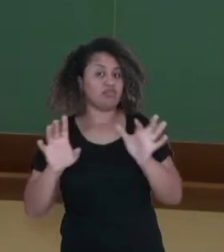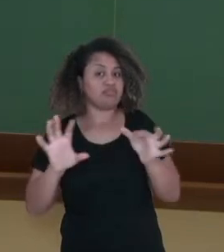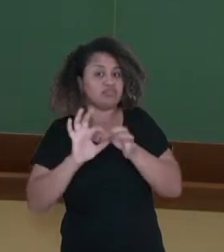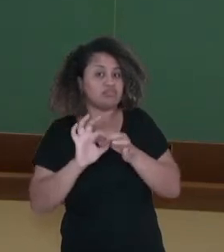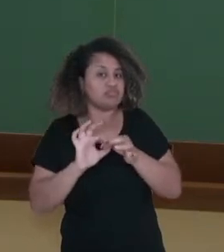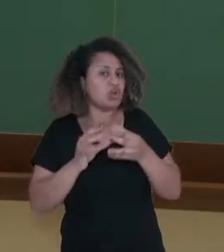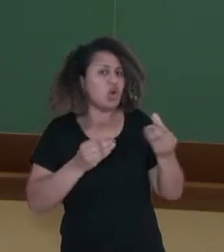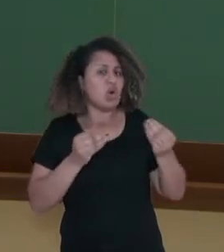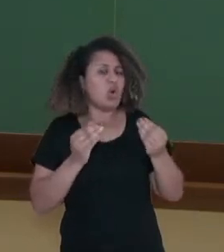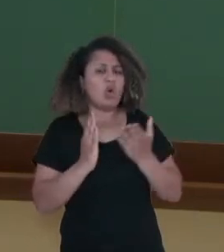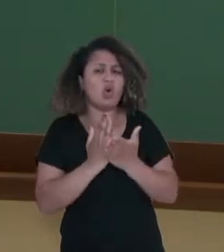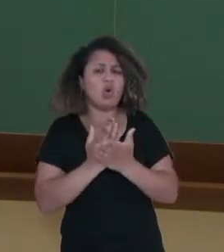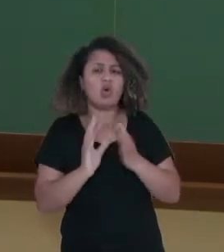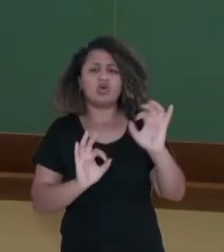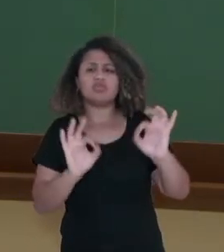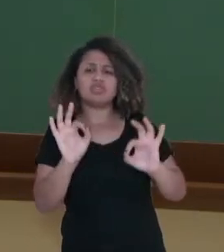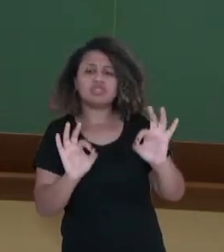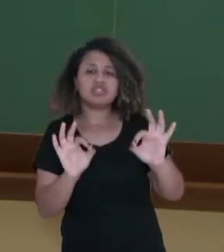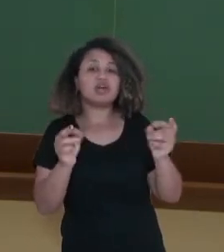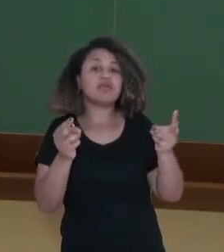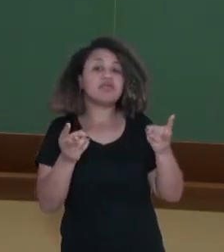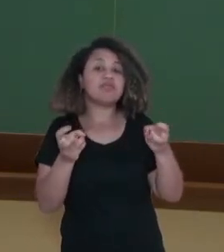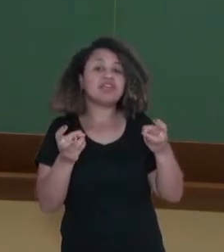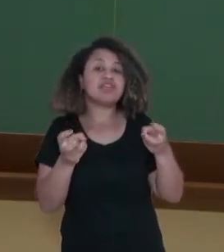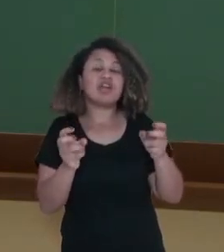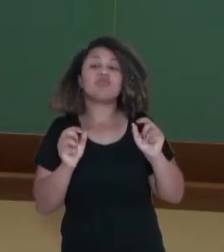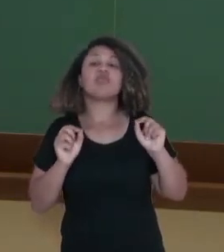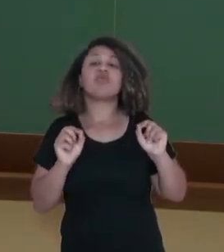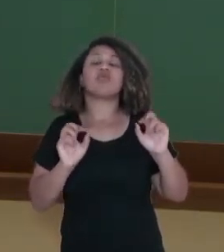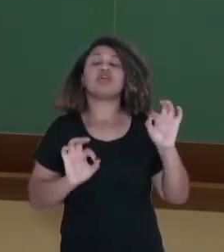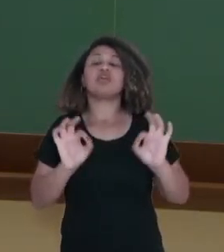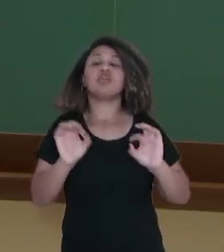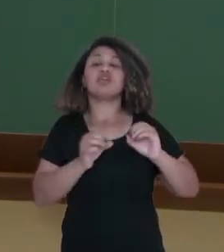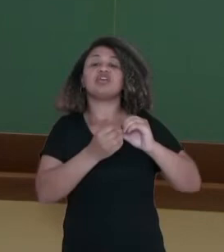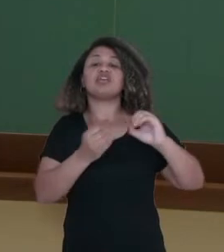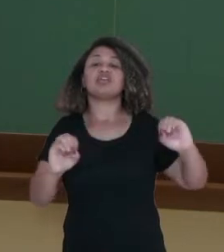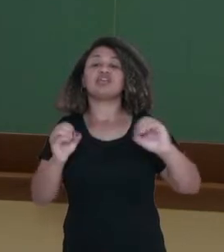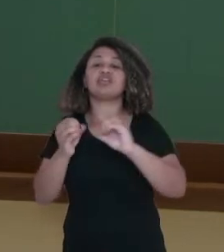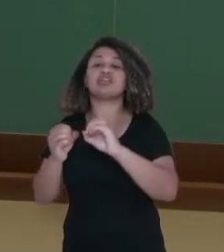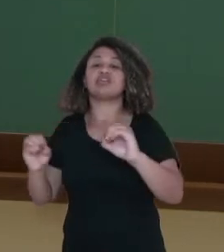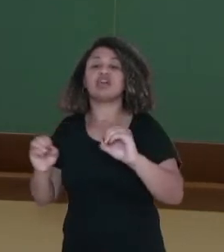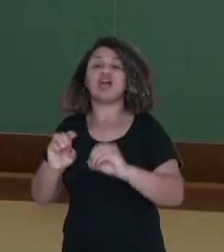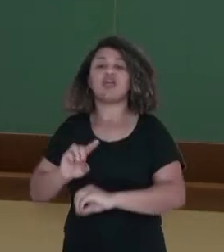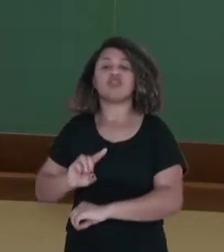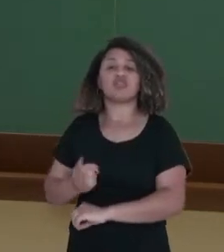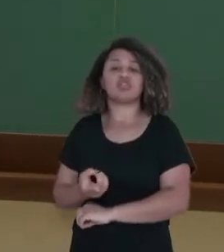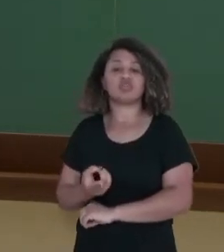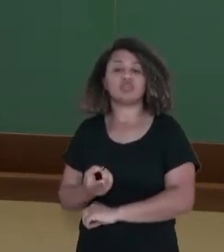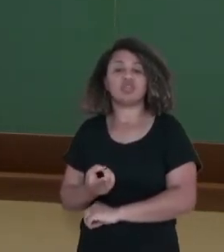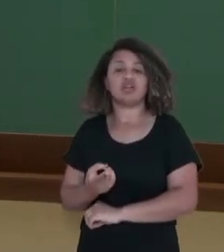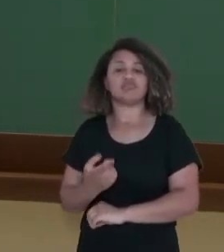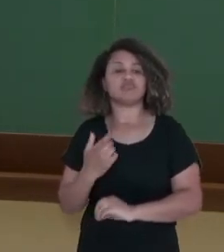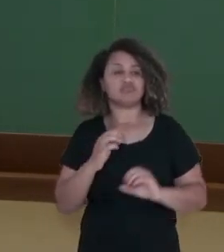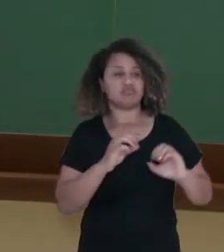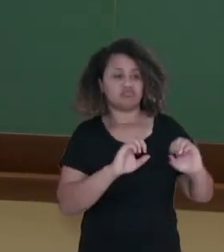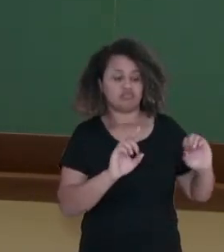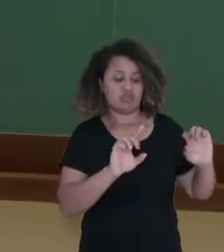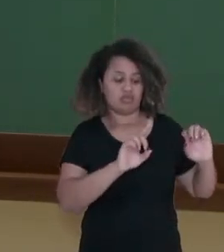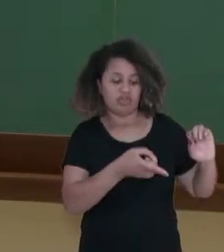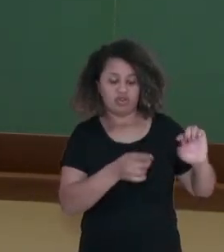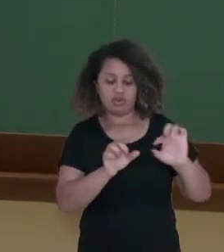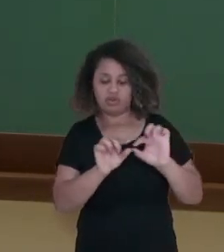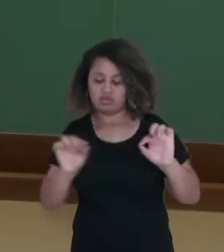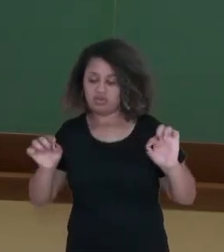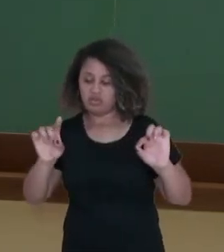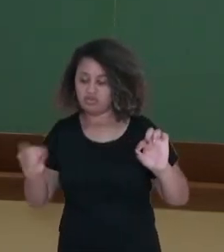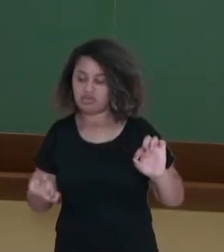elas são separadas então, professora? Perceba, o que separa essas orações? A vírgula. Então, elas não são ligadas por